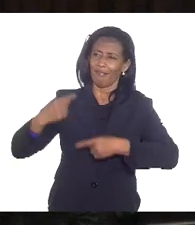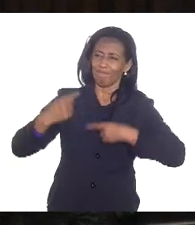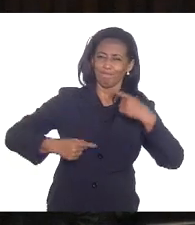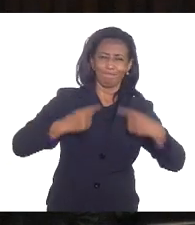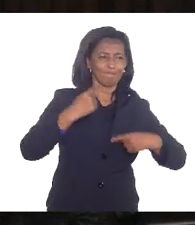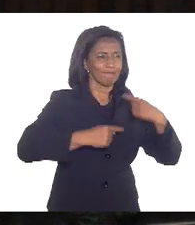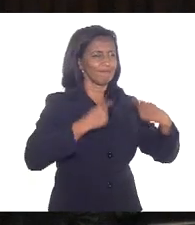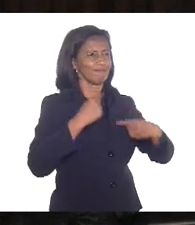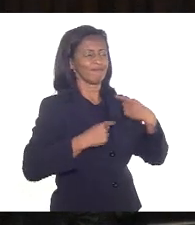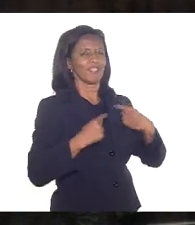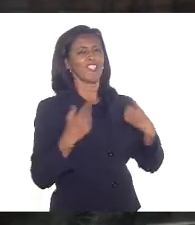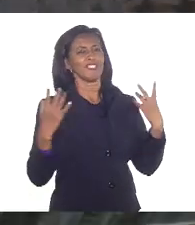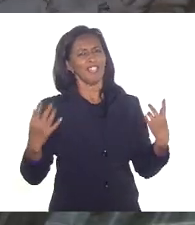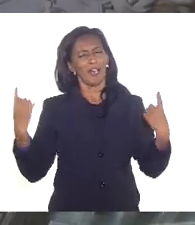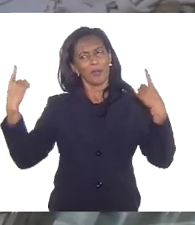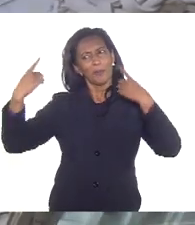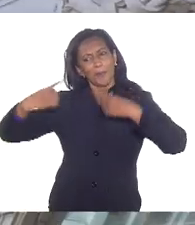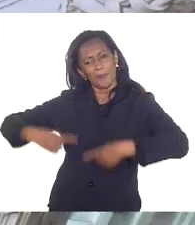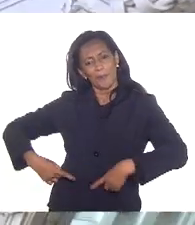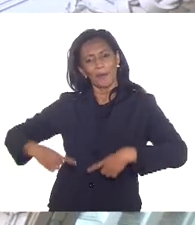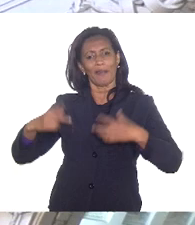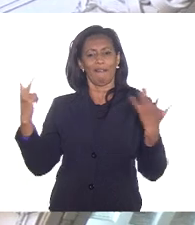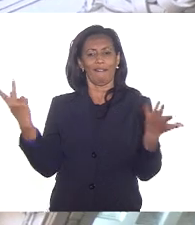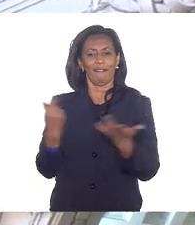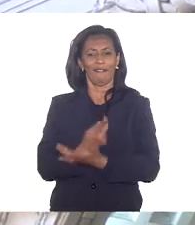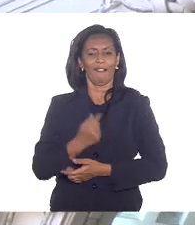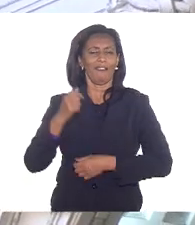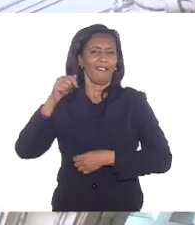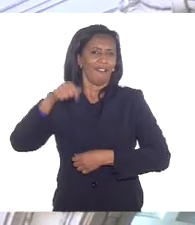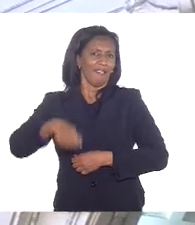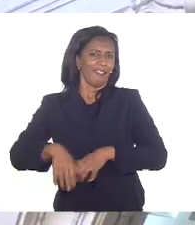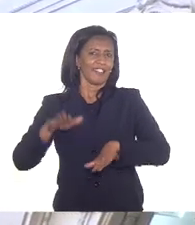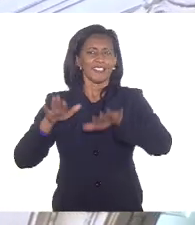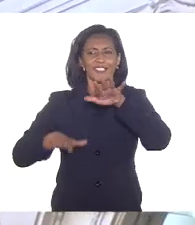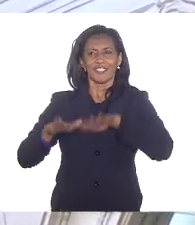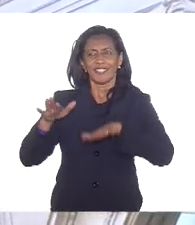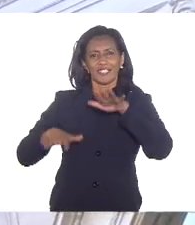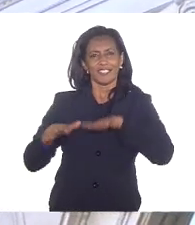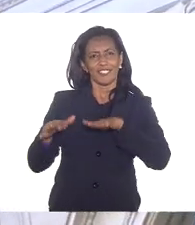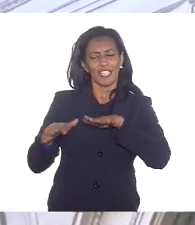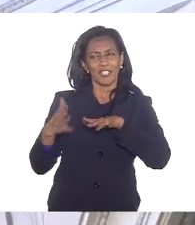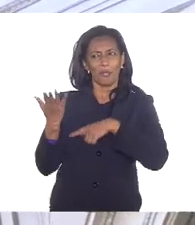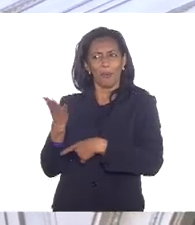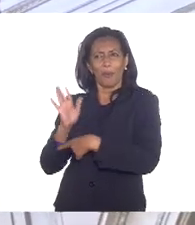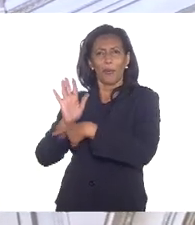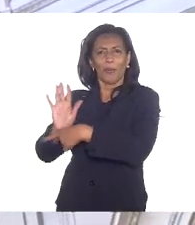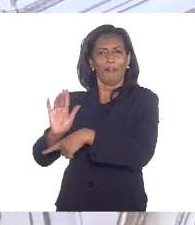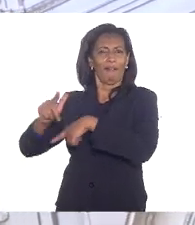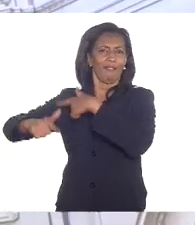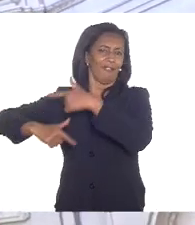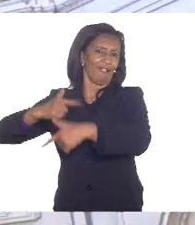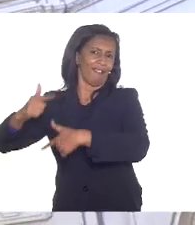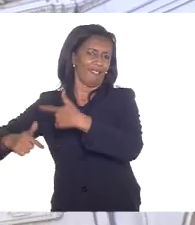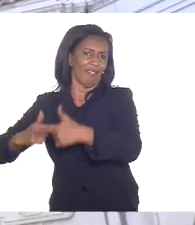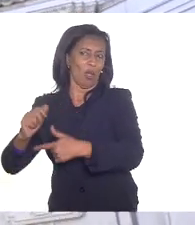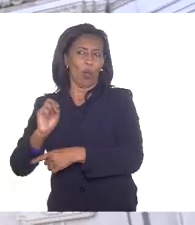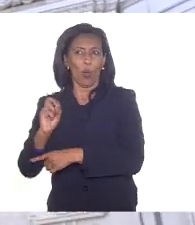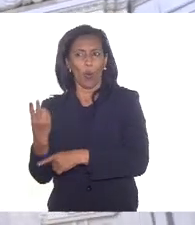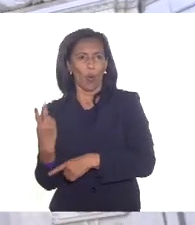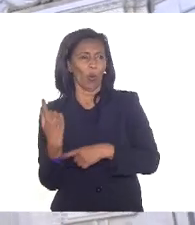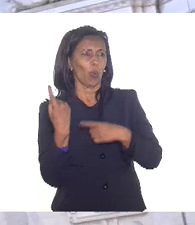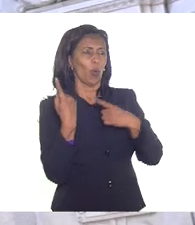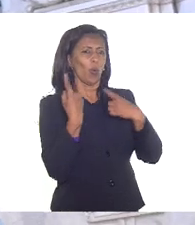dos momentos que travamos aqui seja na defesa dos Servidores ou seja na